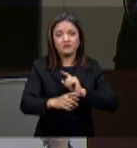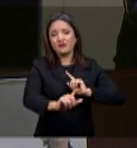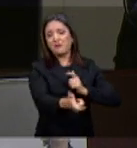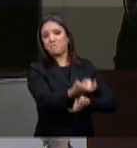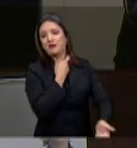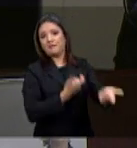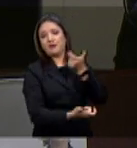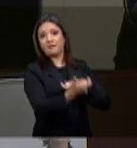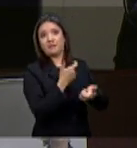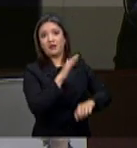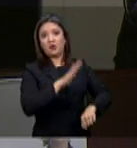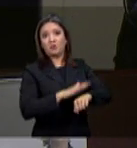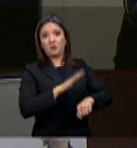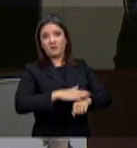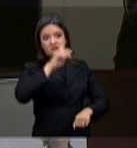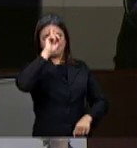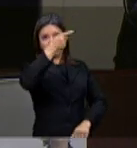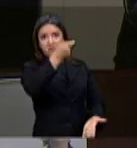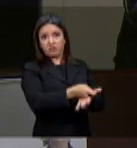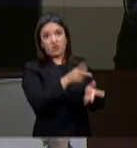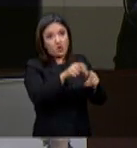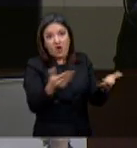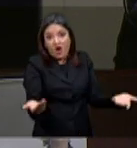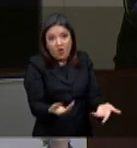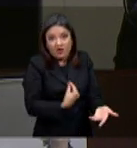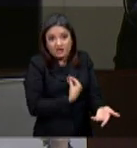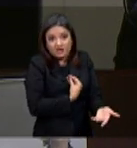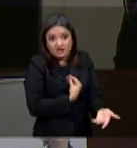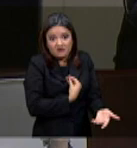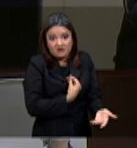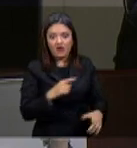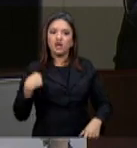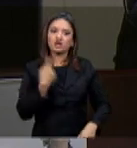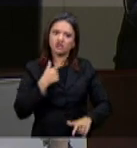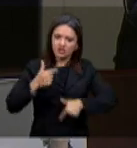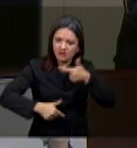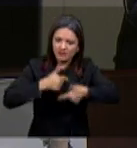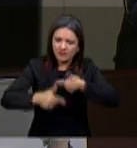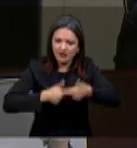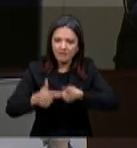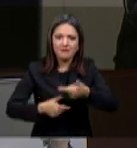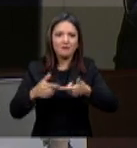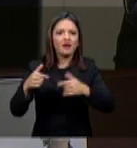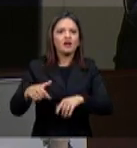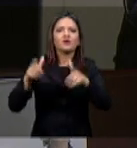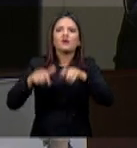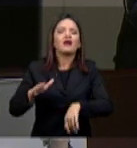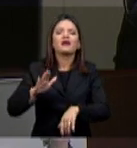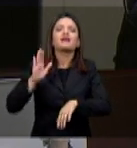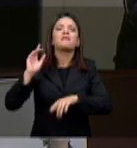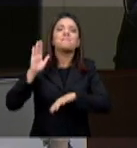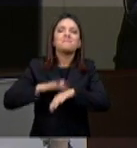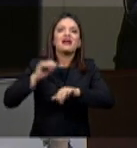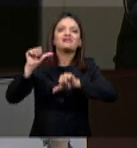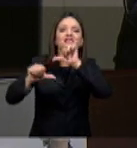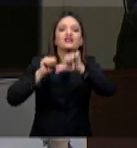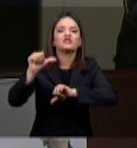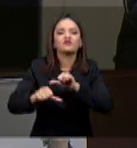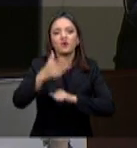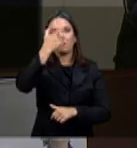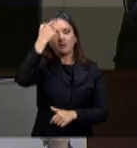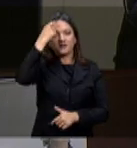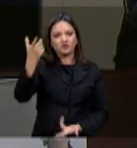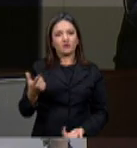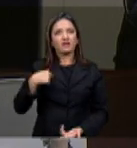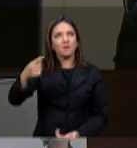mais autoritários como os de agora. Ameaçamos porque trabalhamos no setor mais transformador do ser humano, no setor que entrega